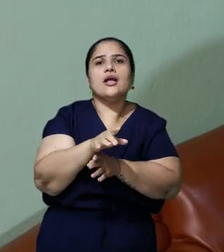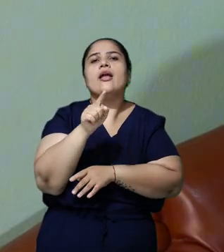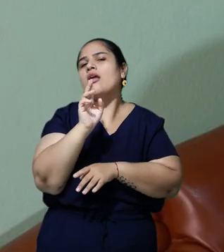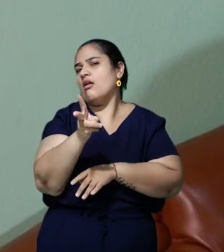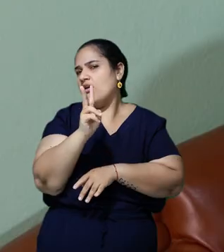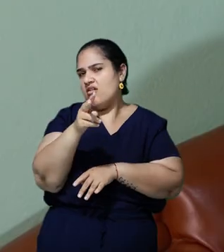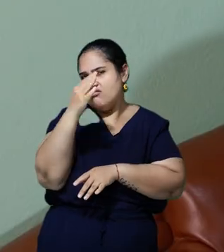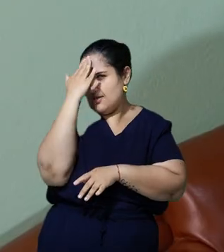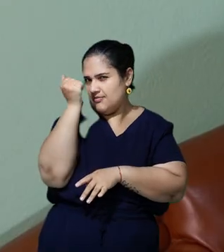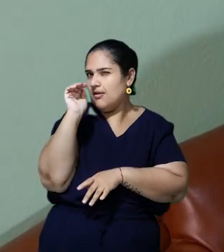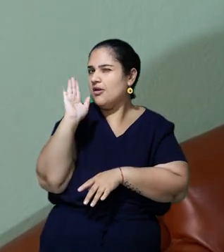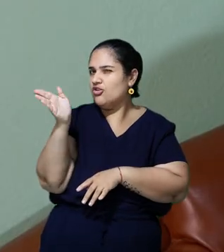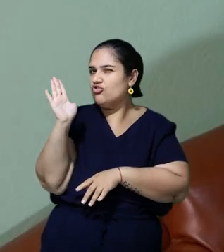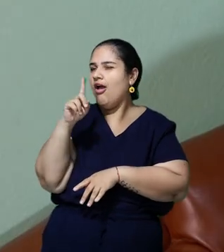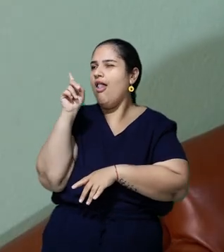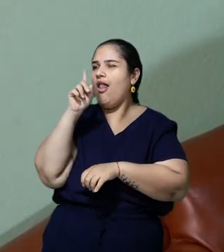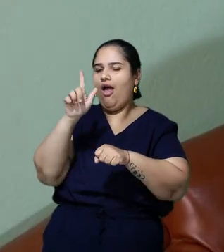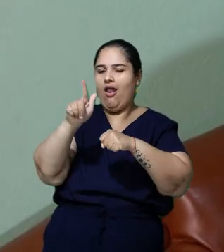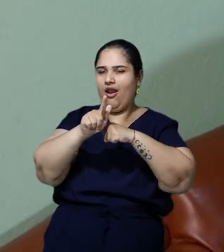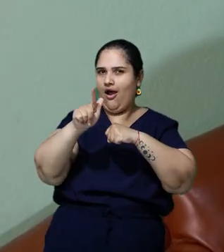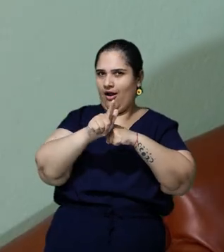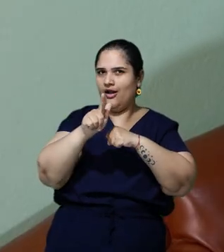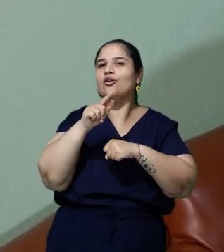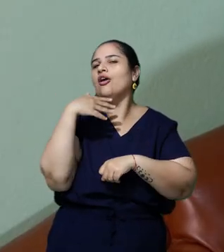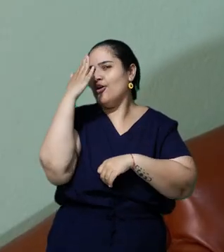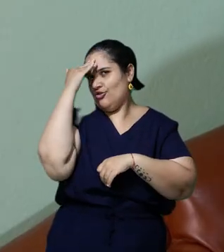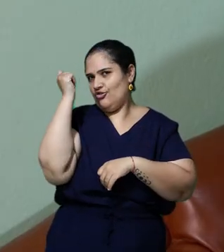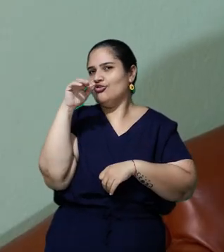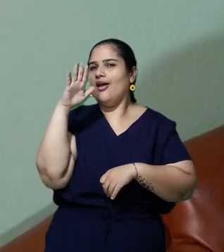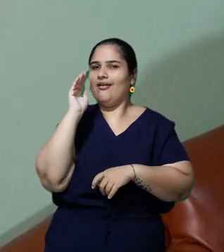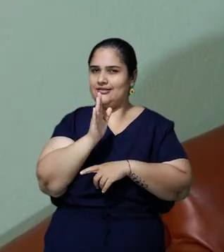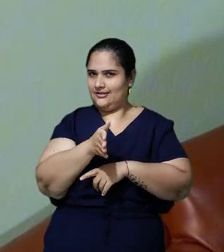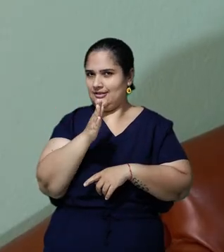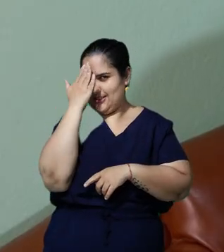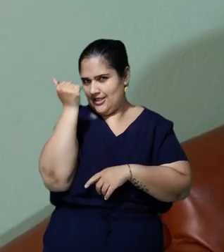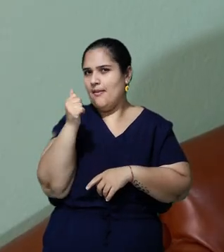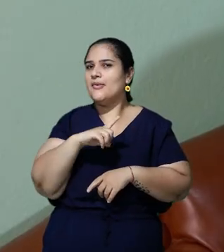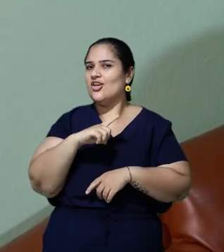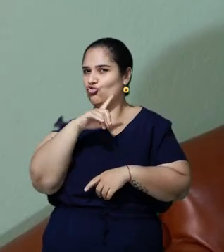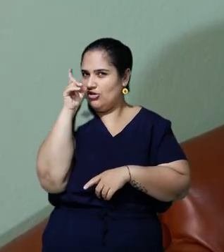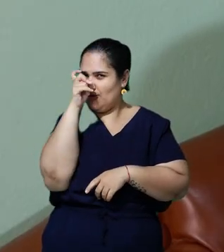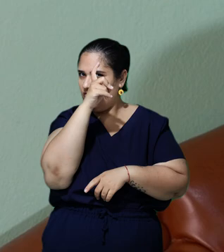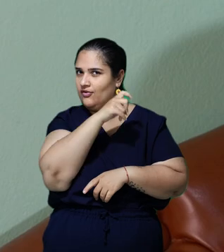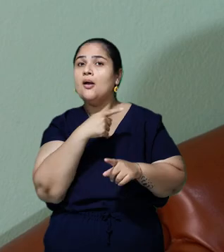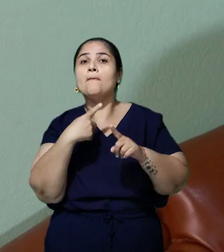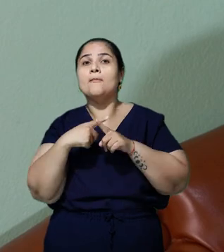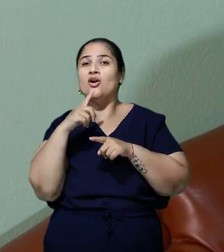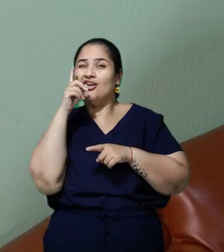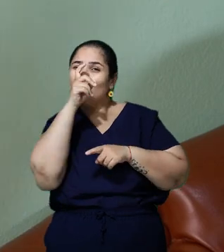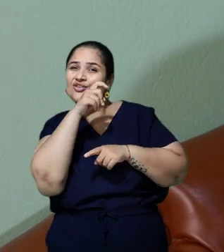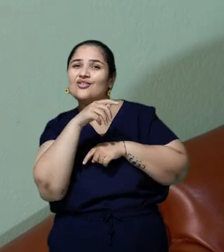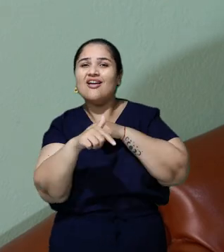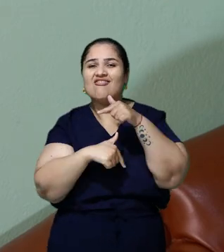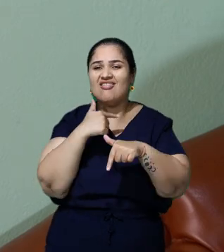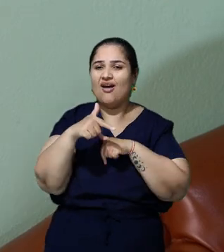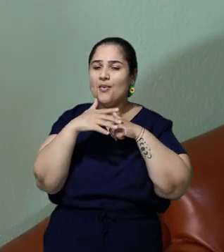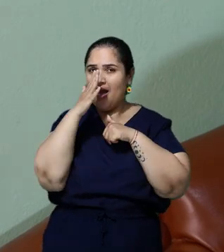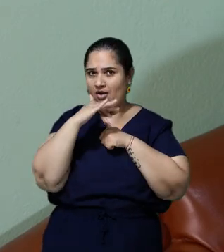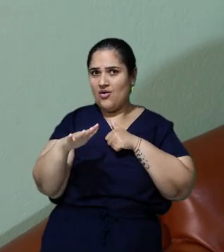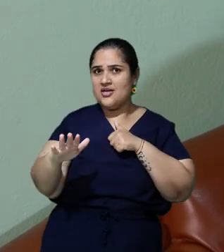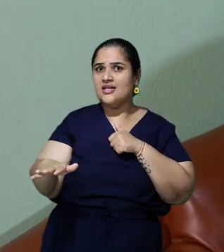a graduação já era comentado que a dificuldade de se trabalhar com crianças